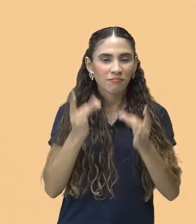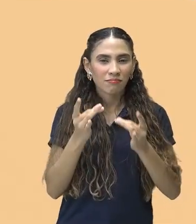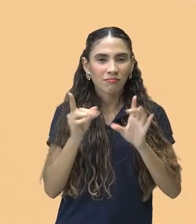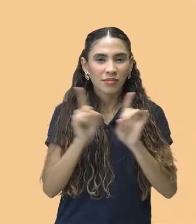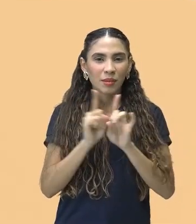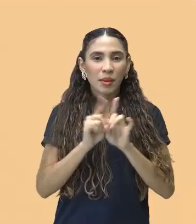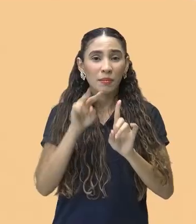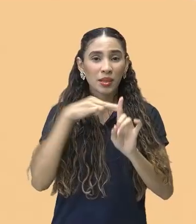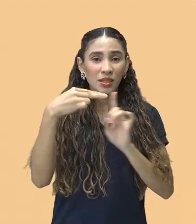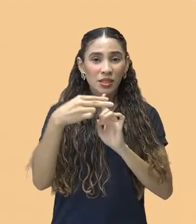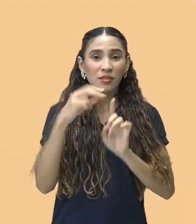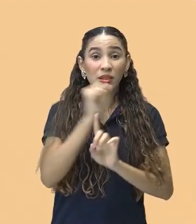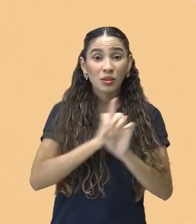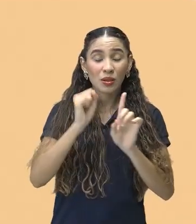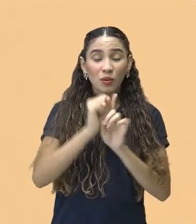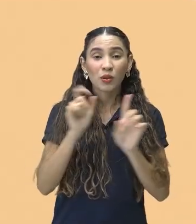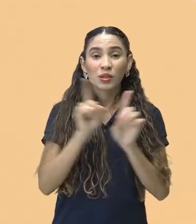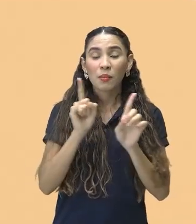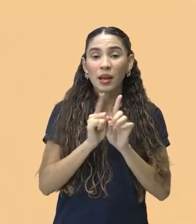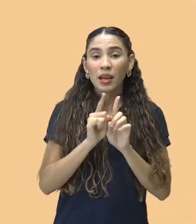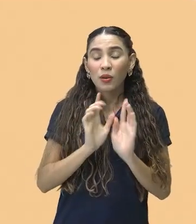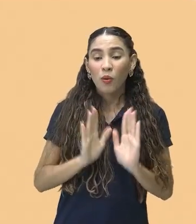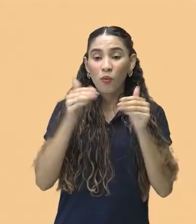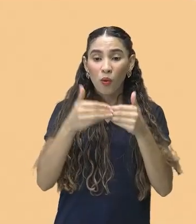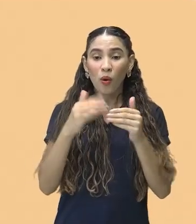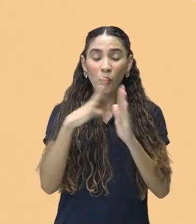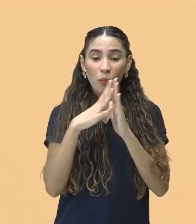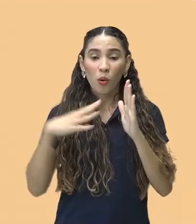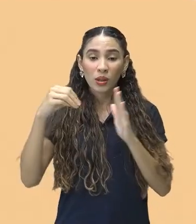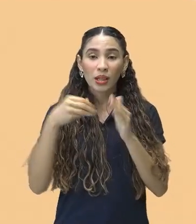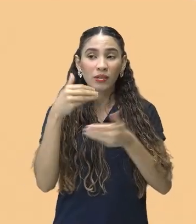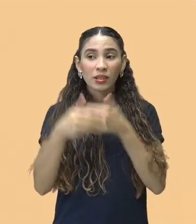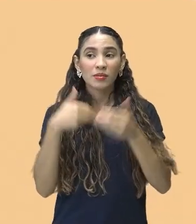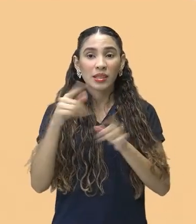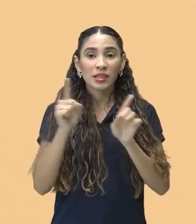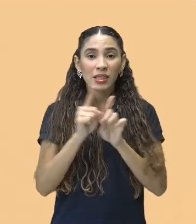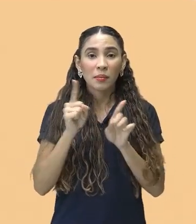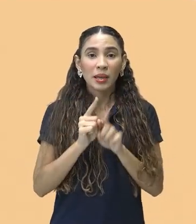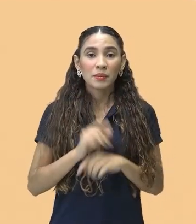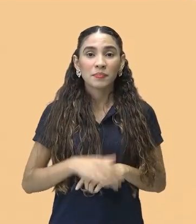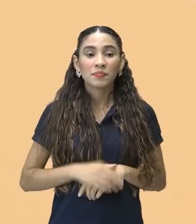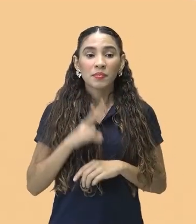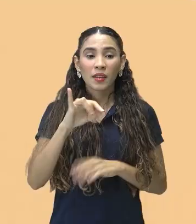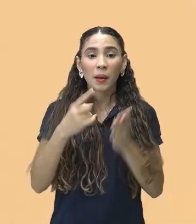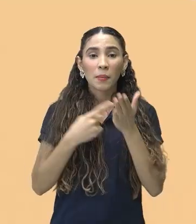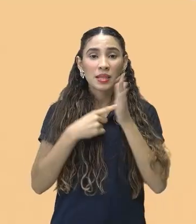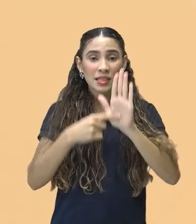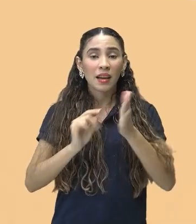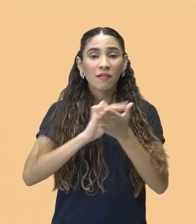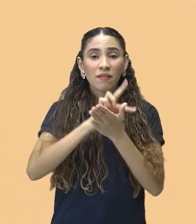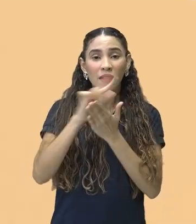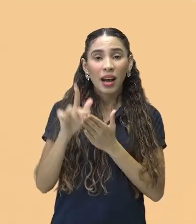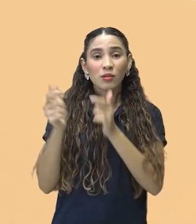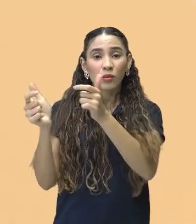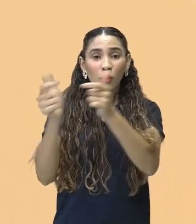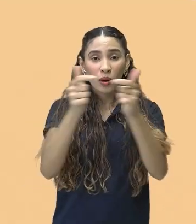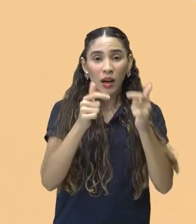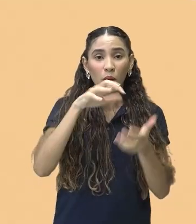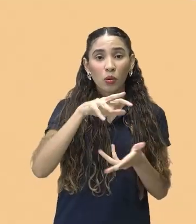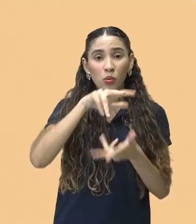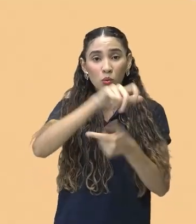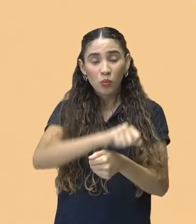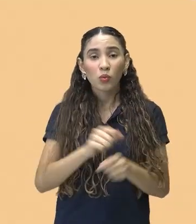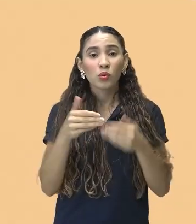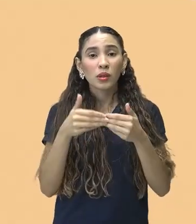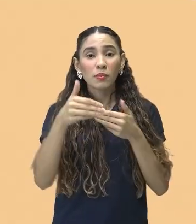nosso olhar sociológico para este modelo desenvolvimentista que existe em vários lugares do mundo